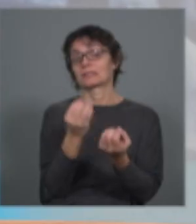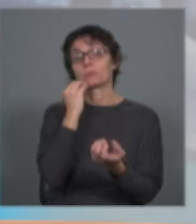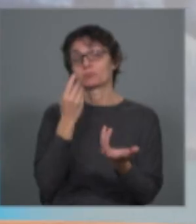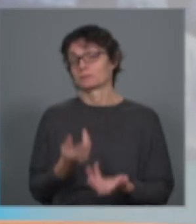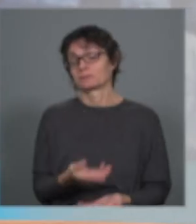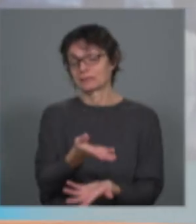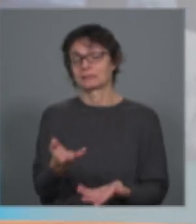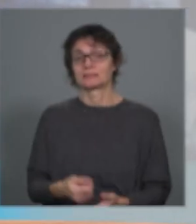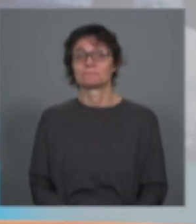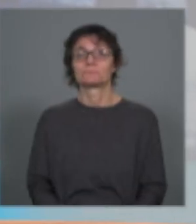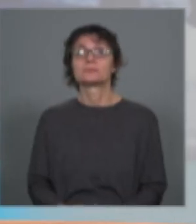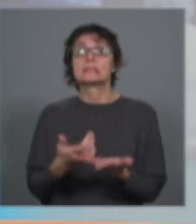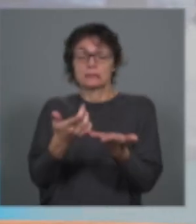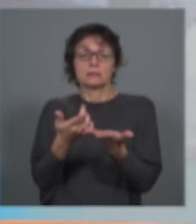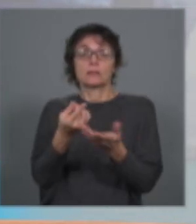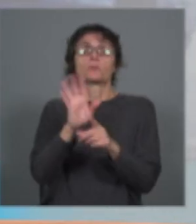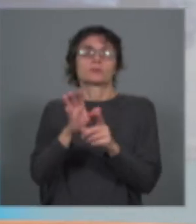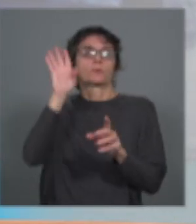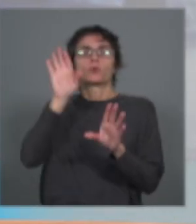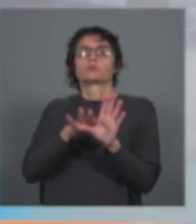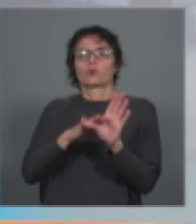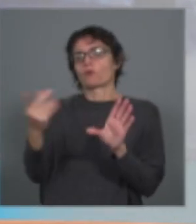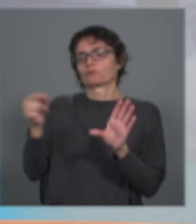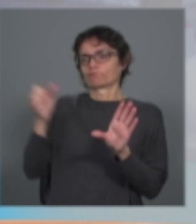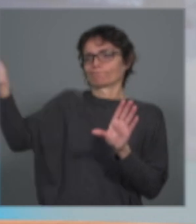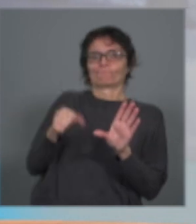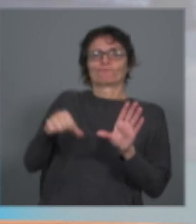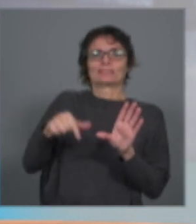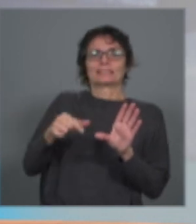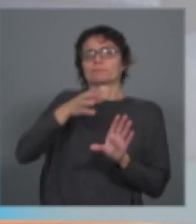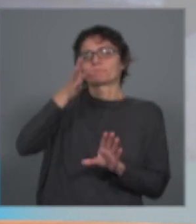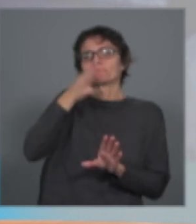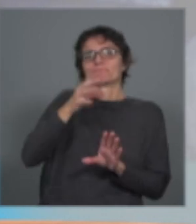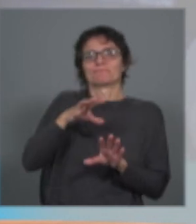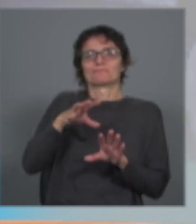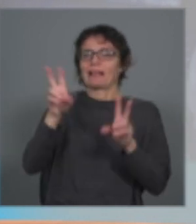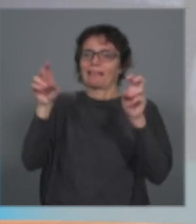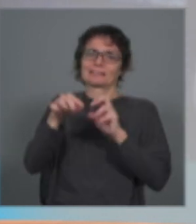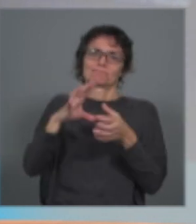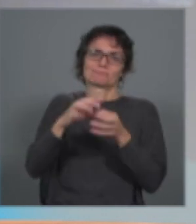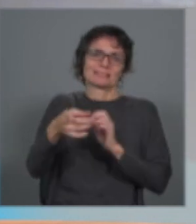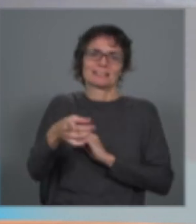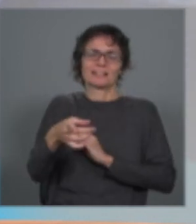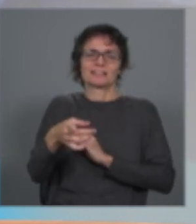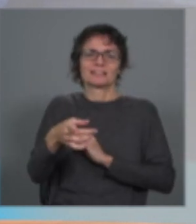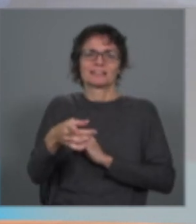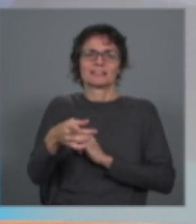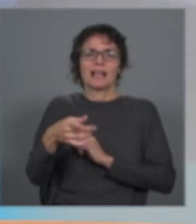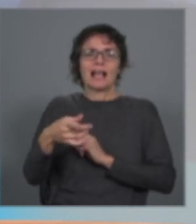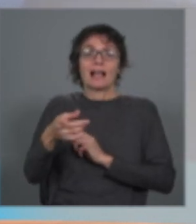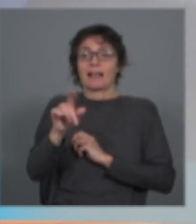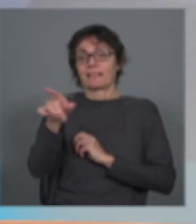não percebo disso, e consegue-se, depois de durante dezenas de anos formar certas estruturas que muitas delas